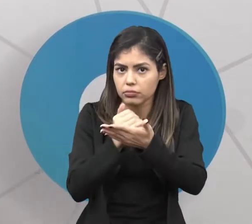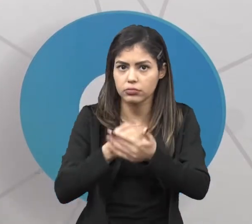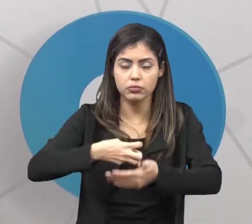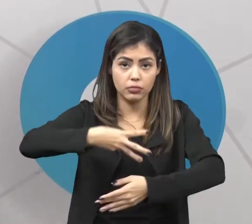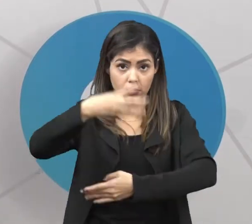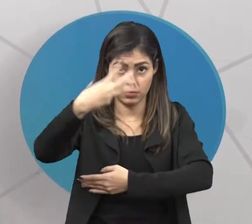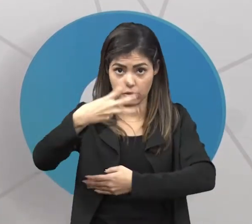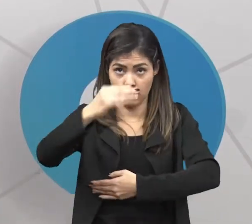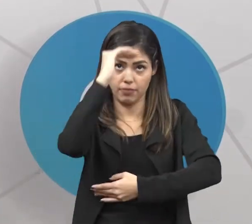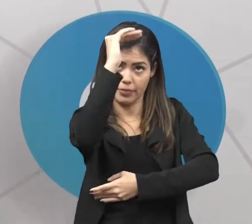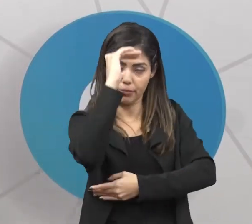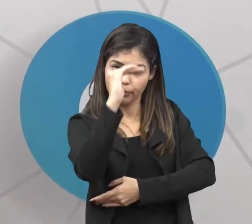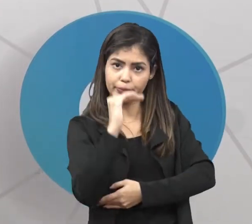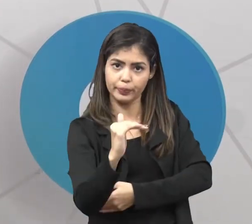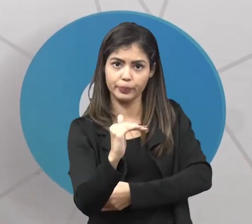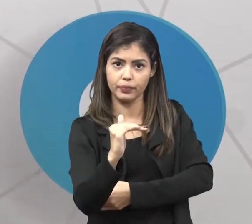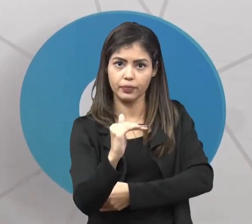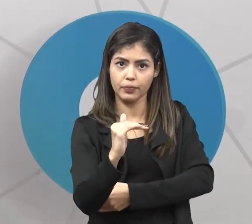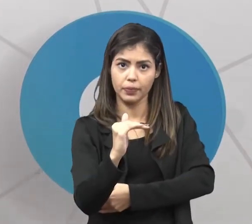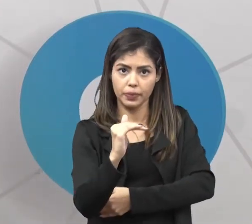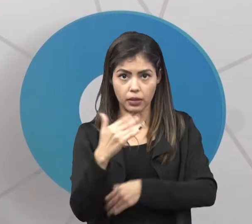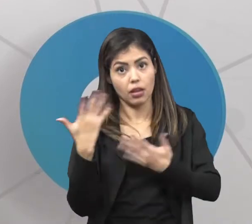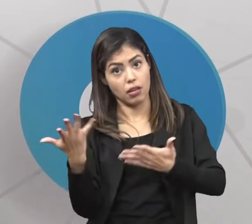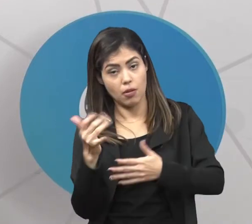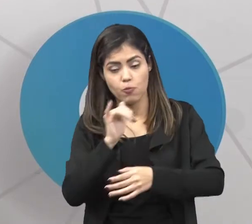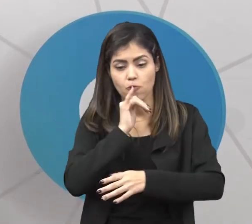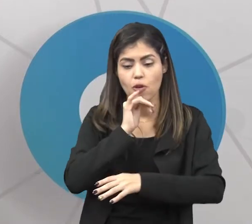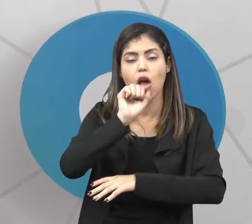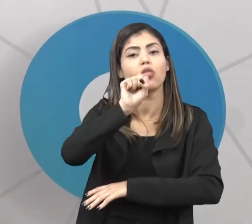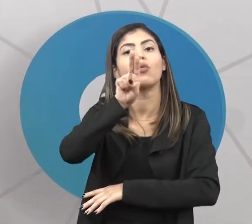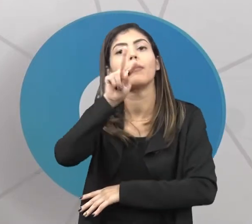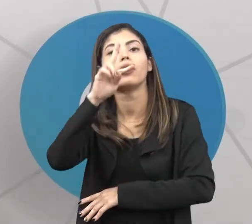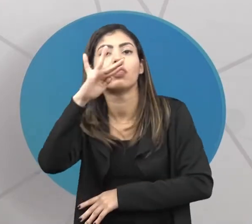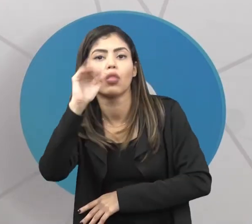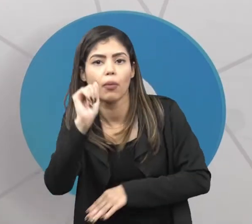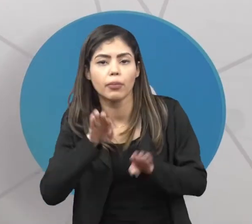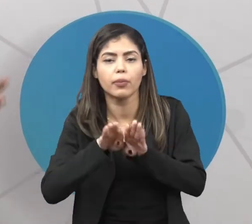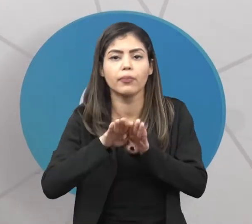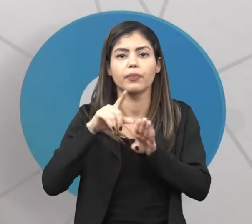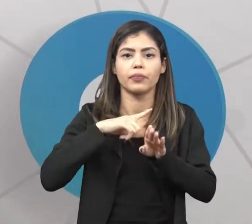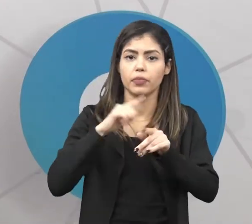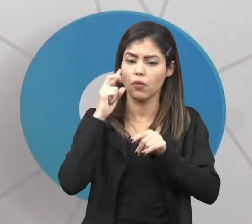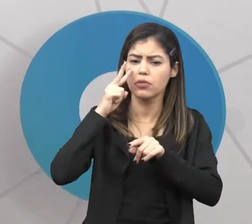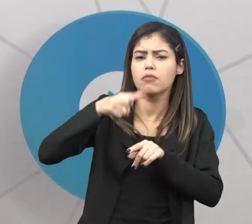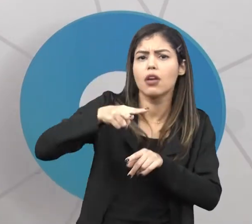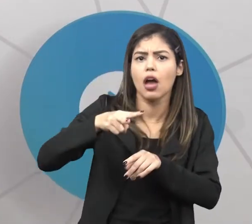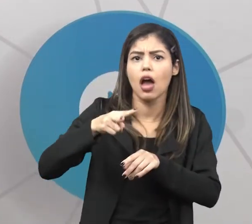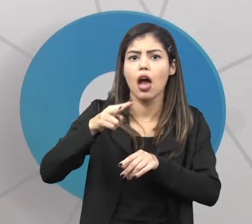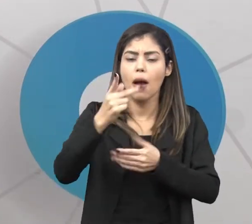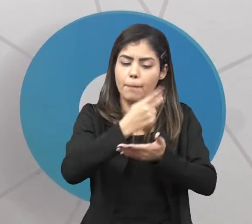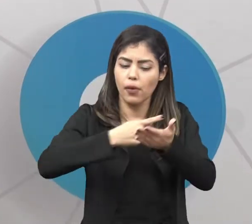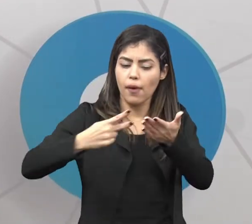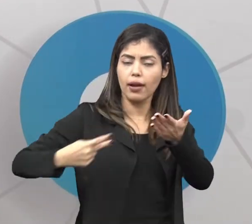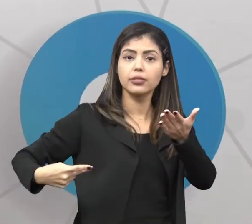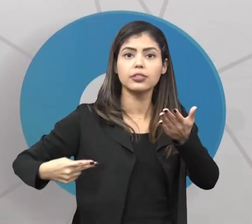em 3 tópicos, digamos assim, em subtópicos de crônicas, crônica narrativa,